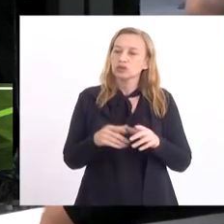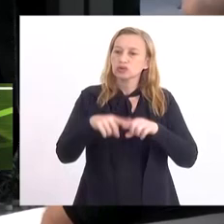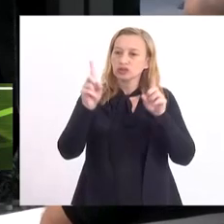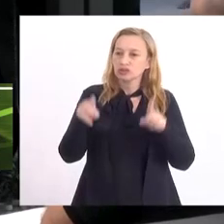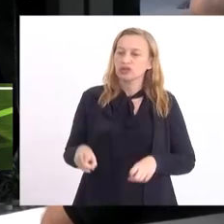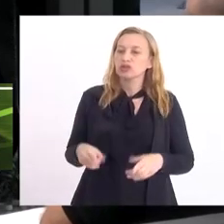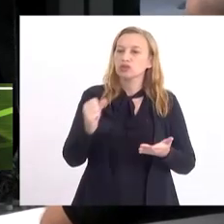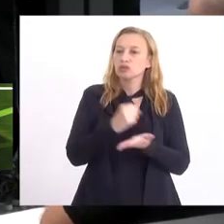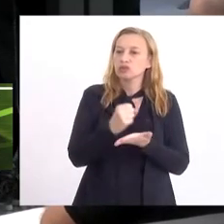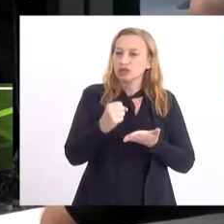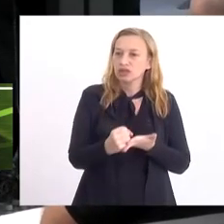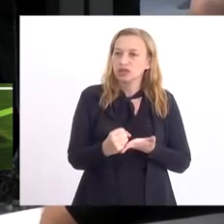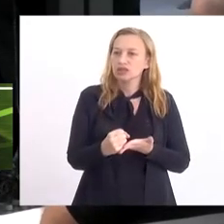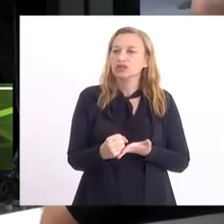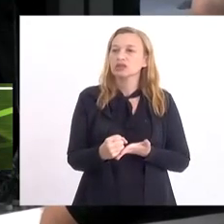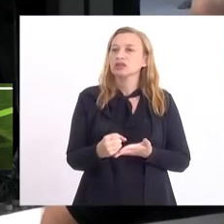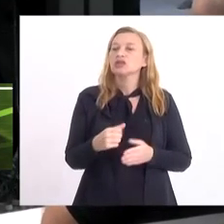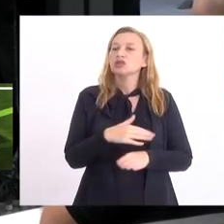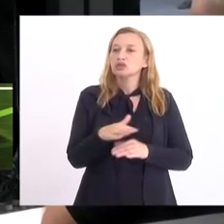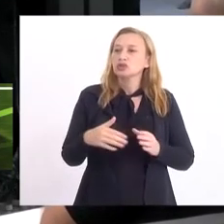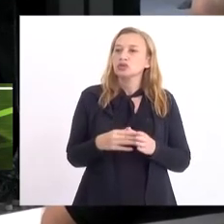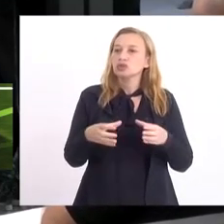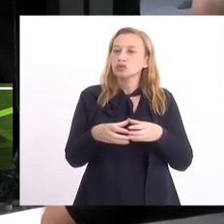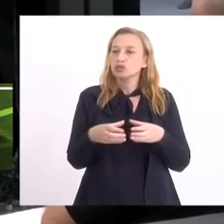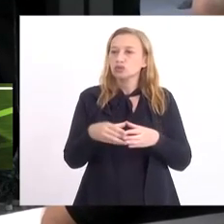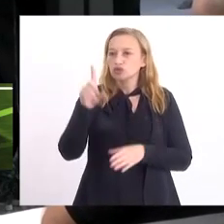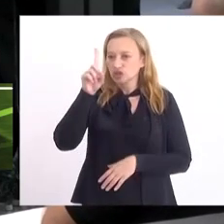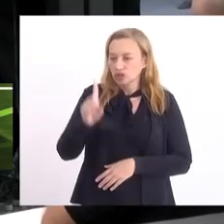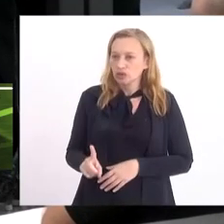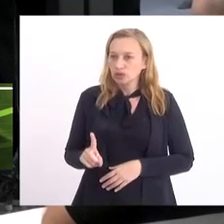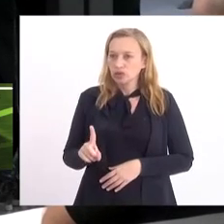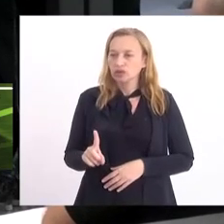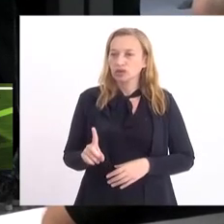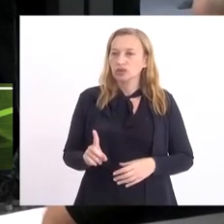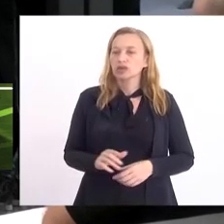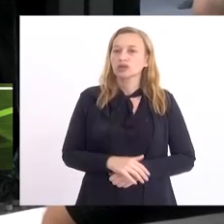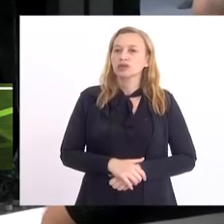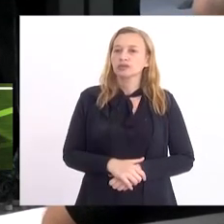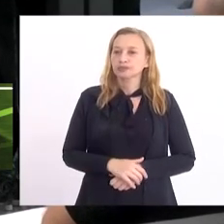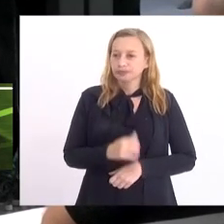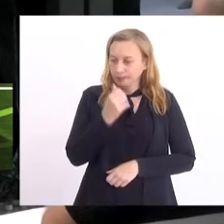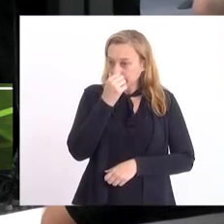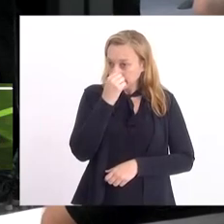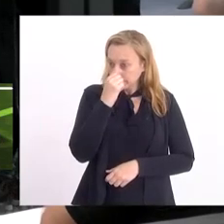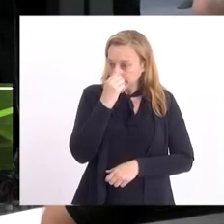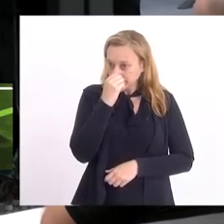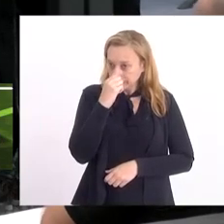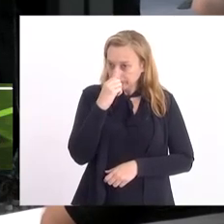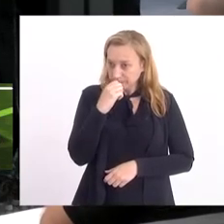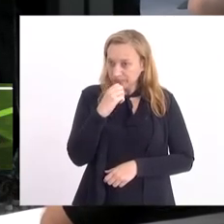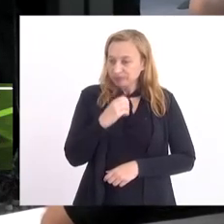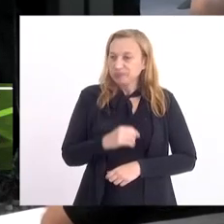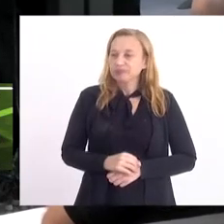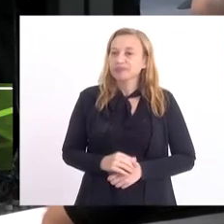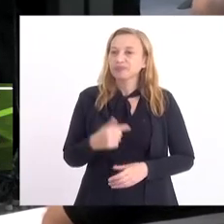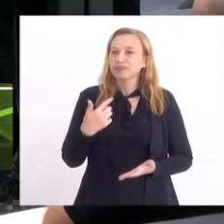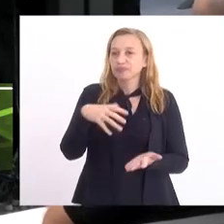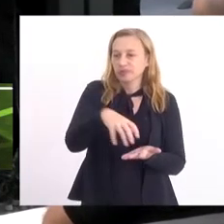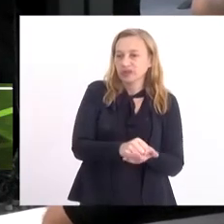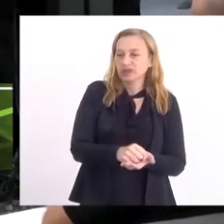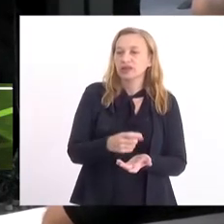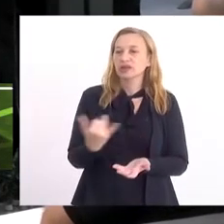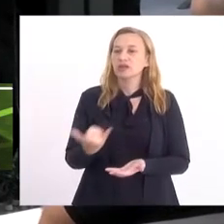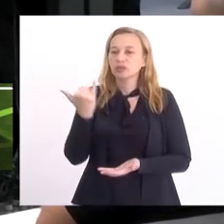servidores, contratados e toda a equipe de diretores que compõem o Degase. Então fica aqui o nosso registro, que é